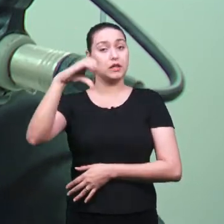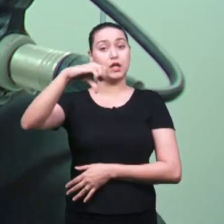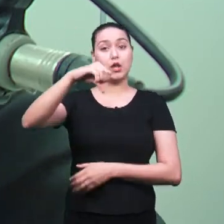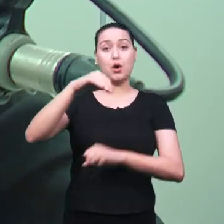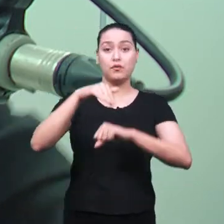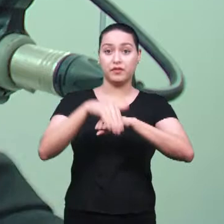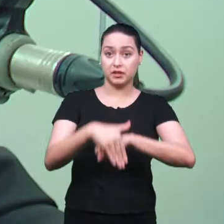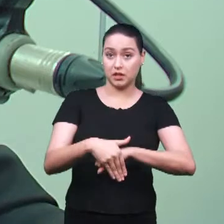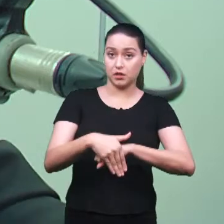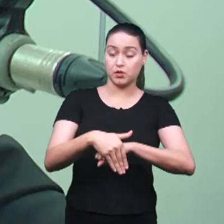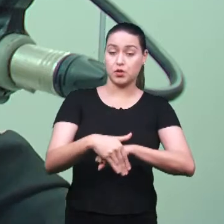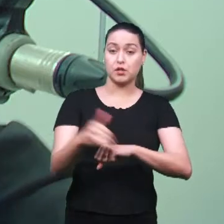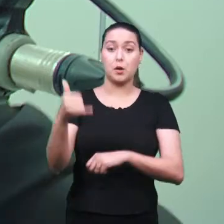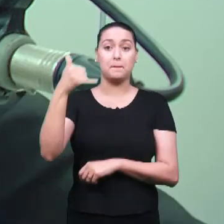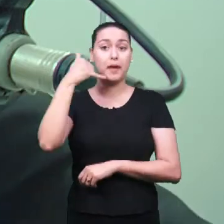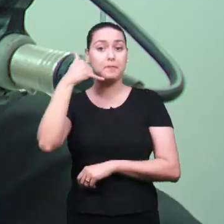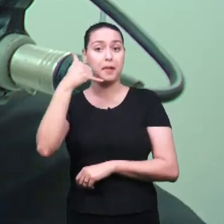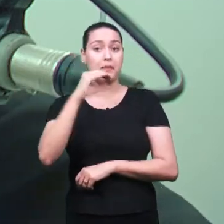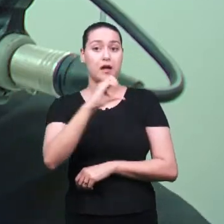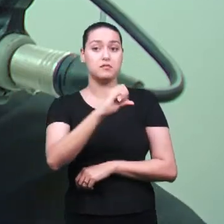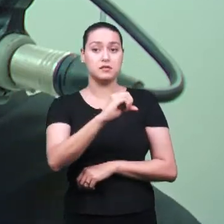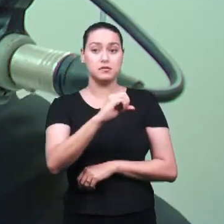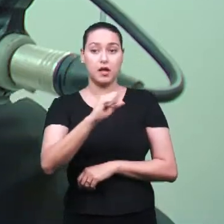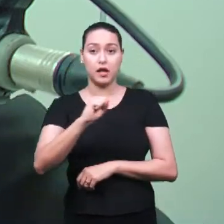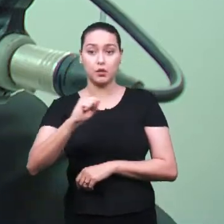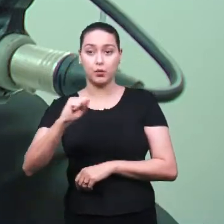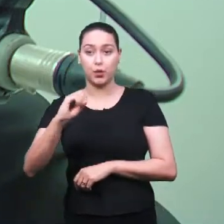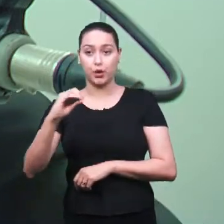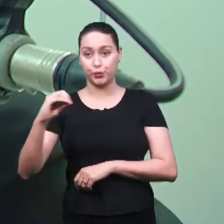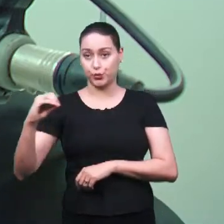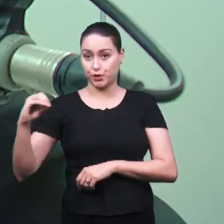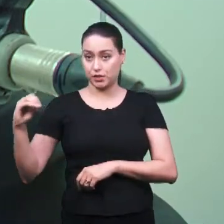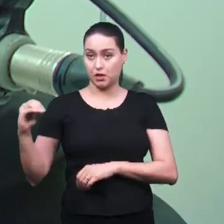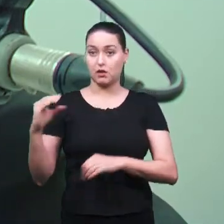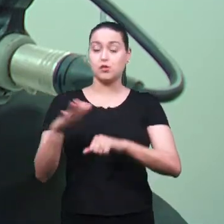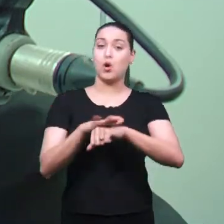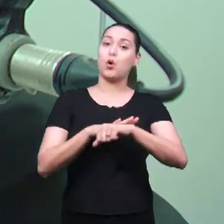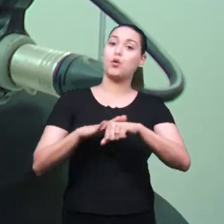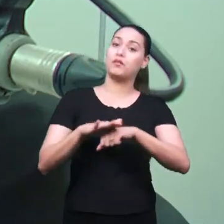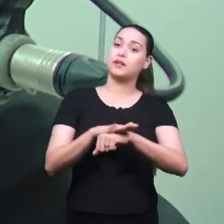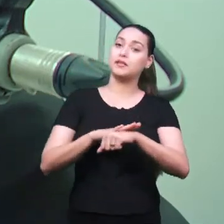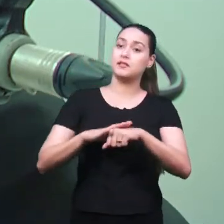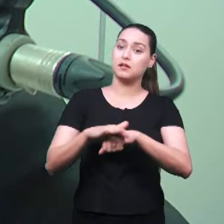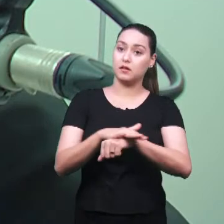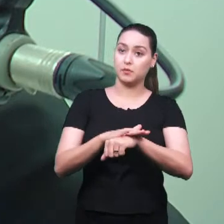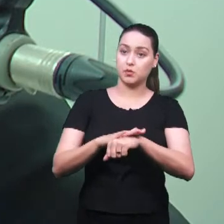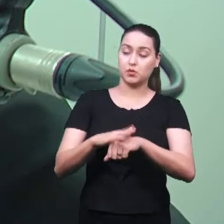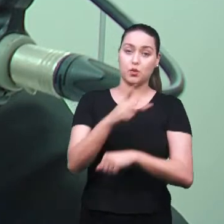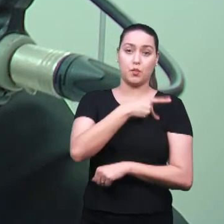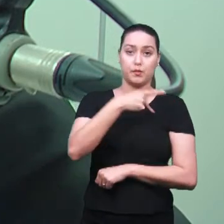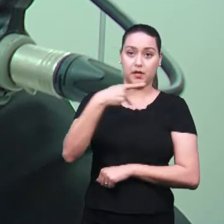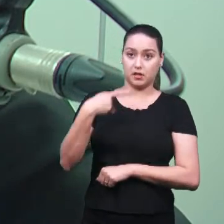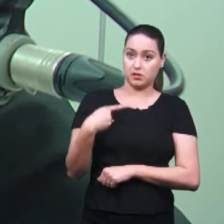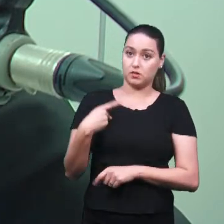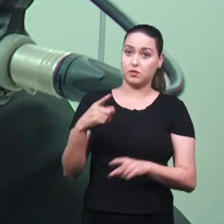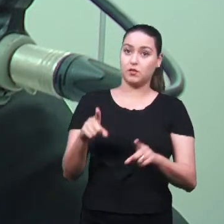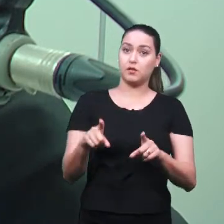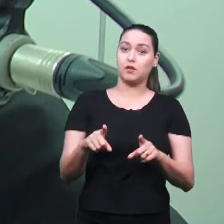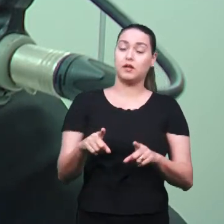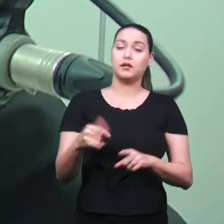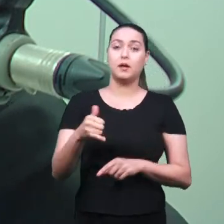o Ligue 0800, onde conversamos ali com os pastores que